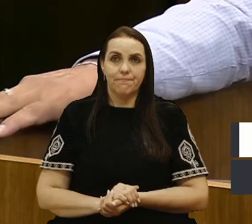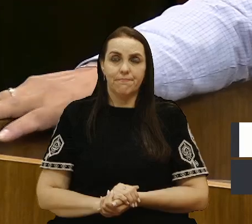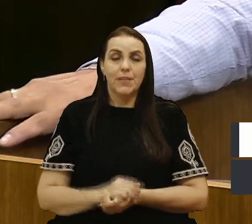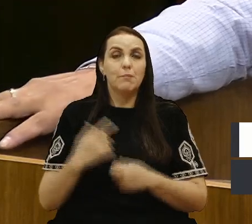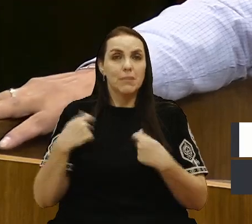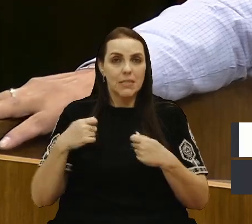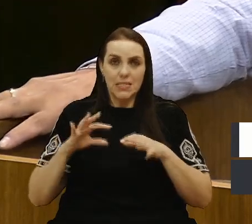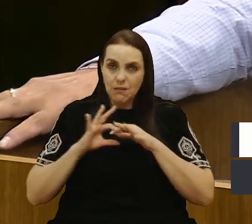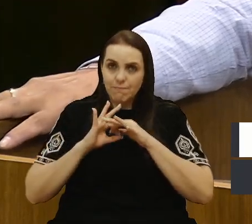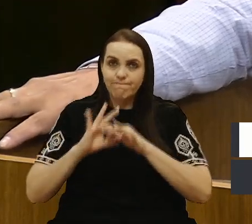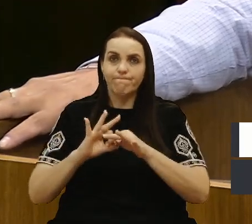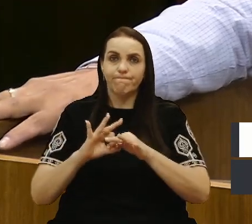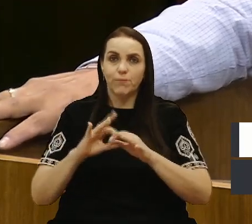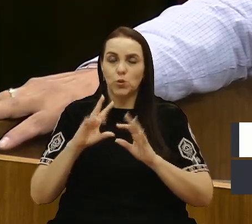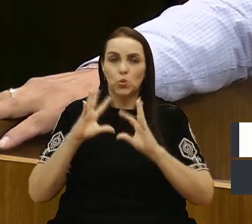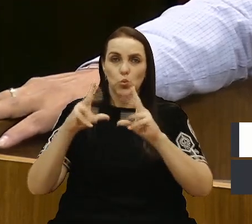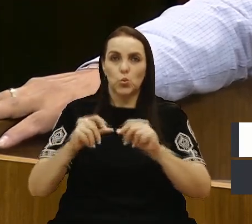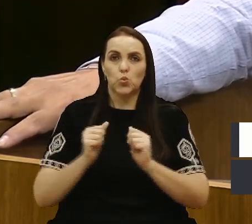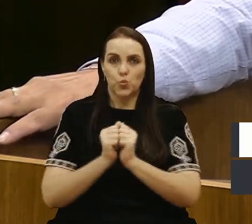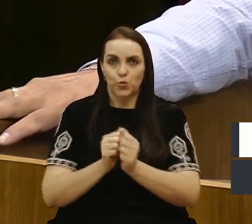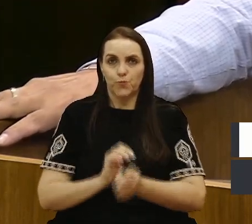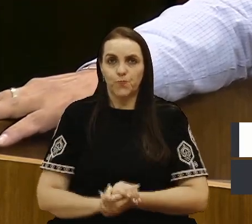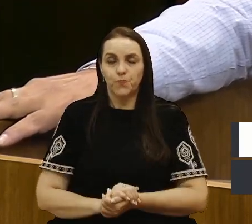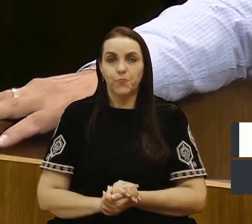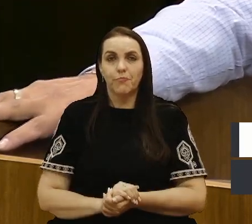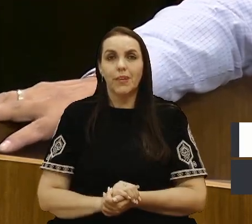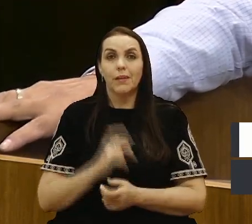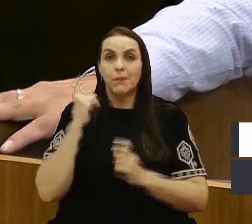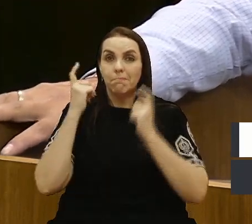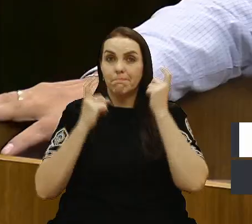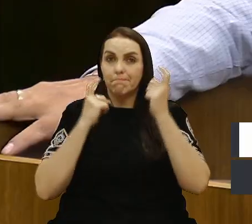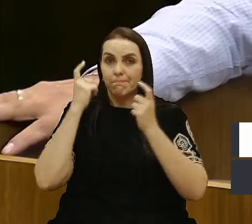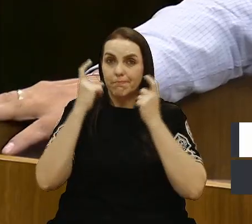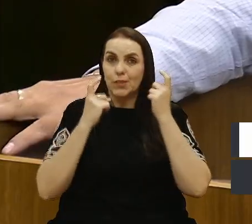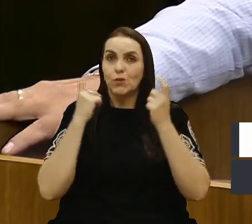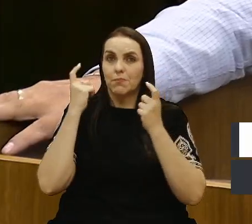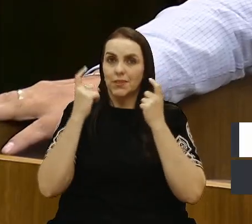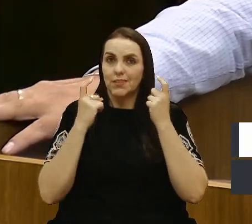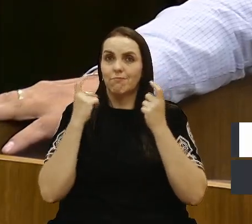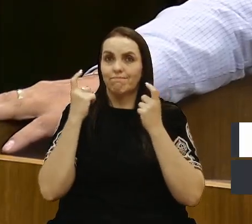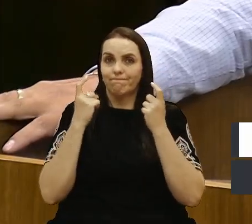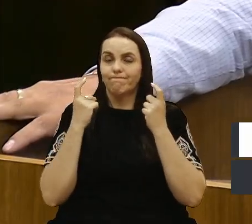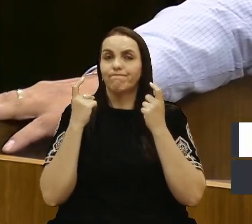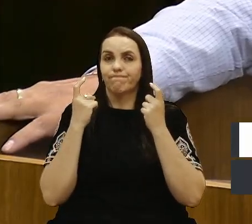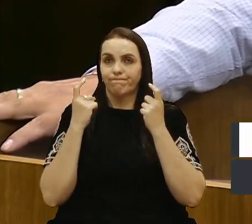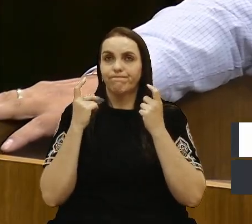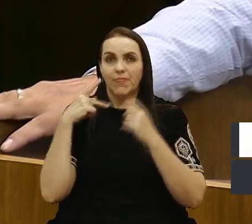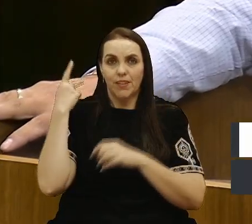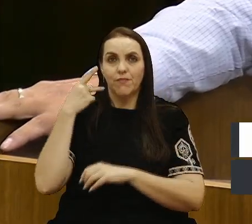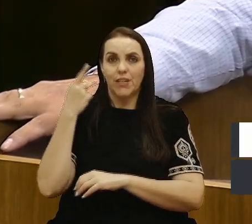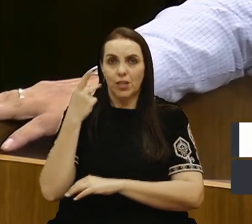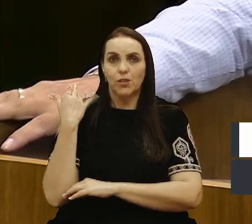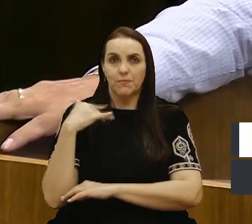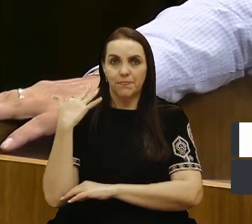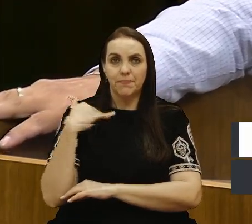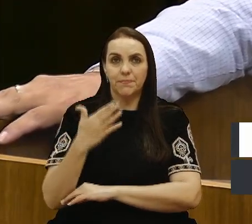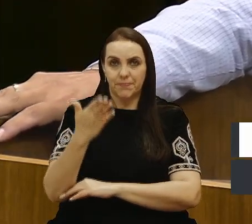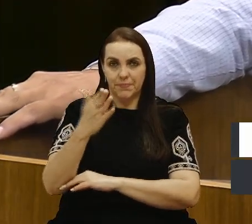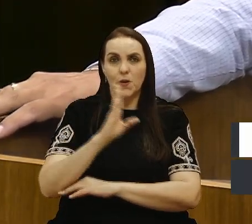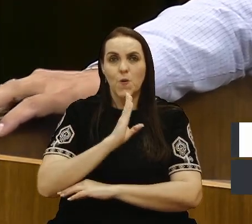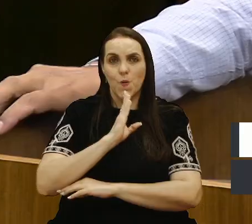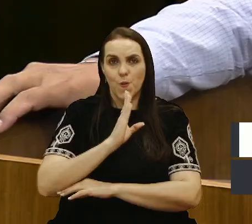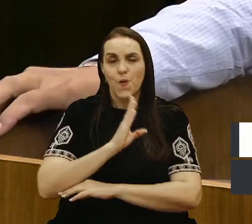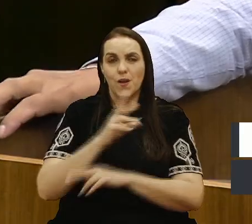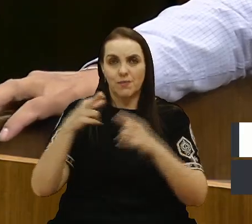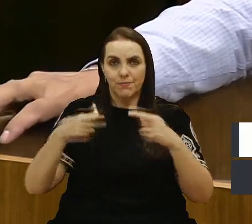precisamos unir nossas forças. Mas o que me preocupa muito, vereadora Andressa, a senhora que conhece bem a região